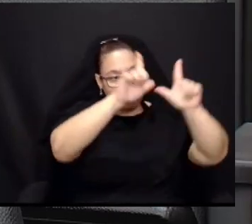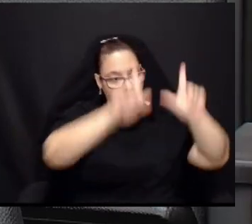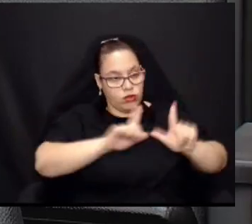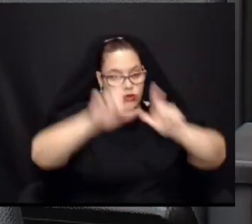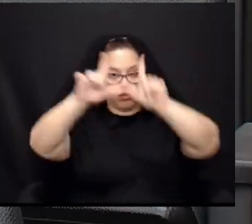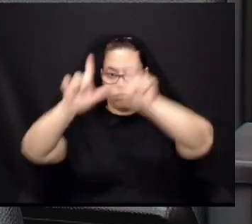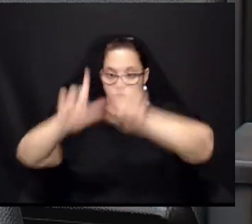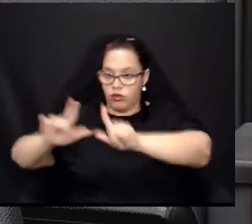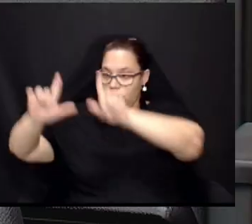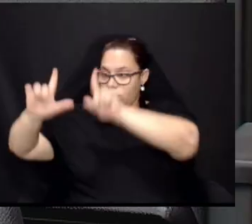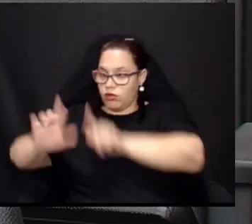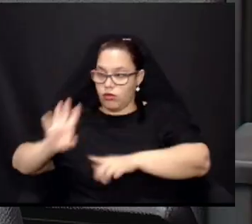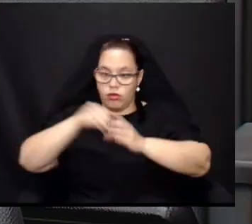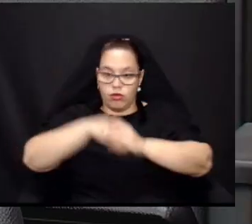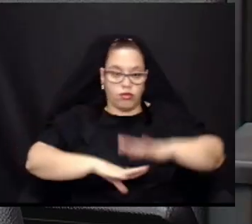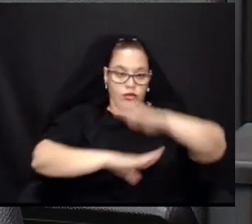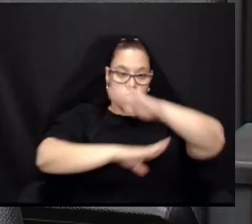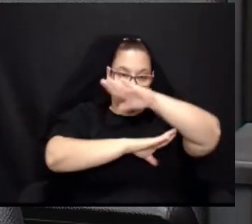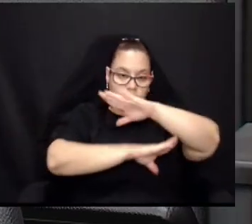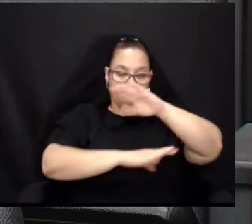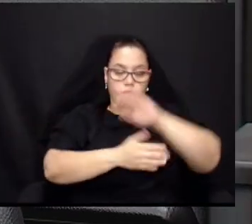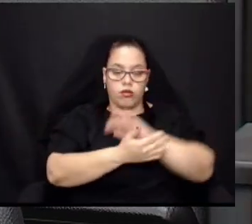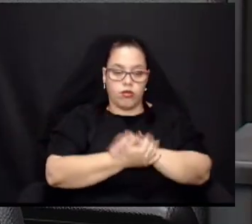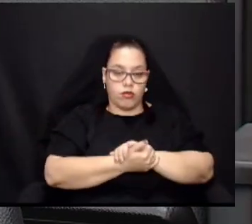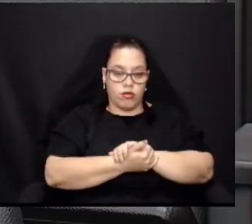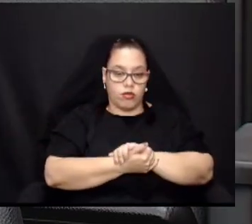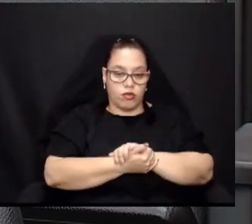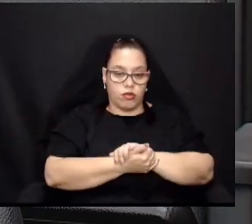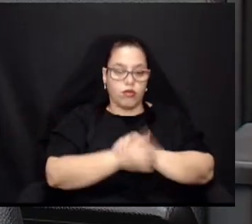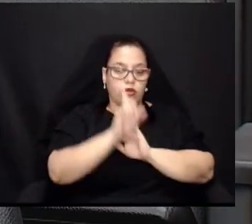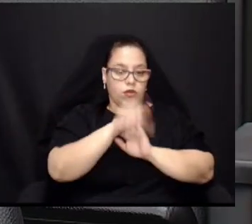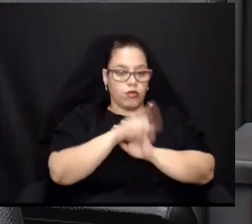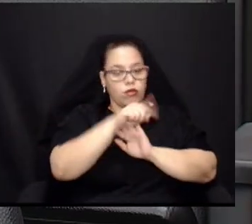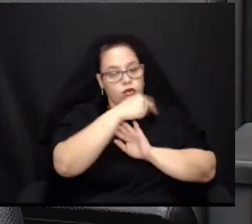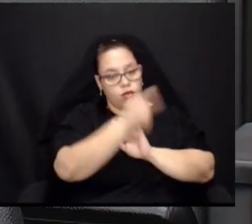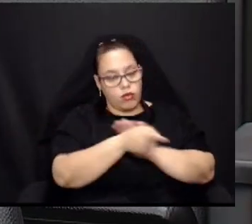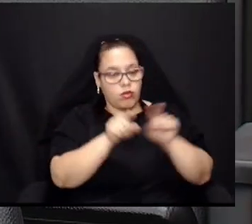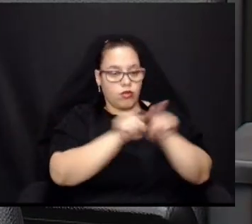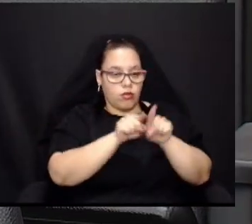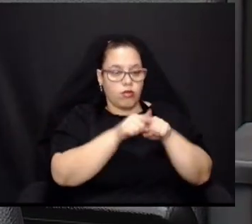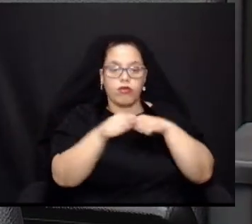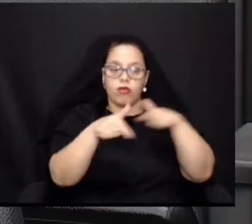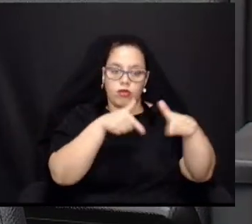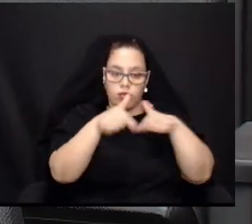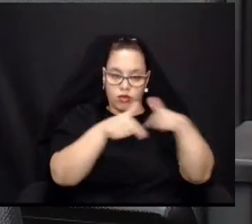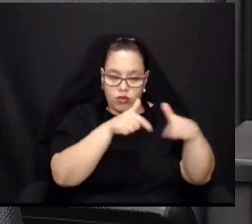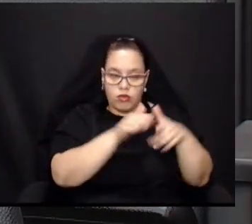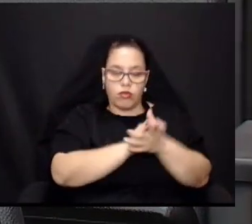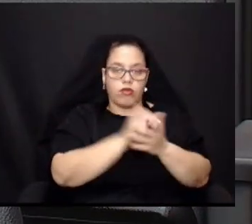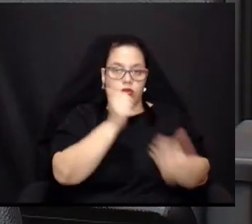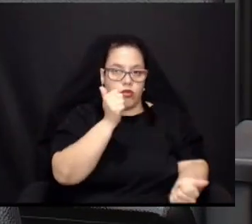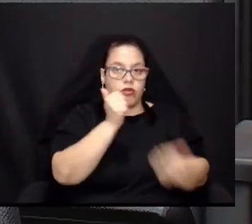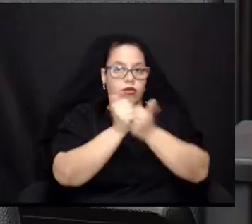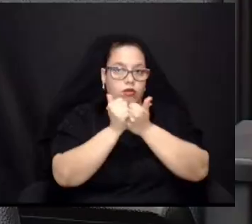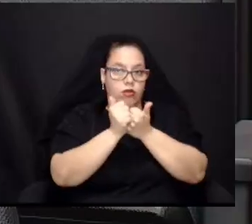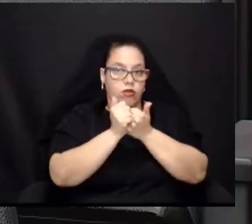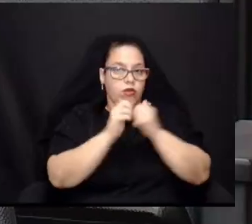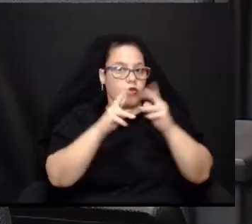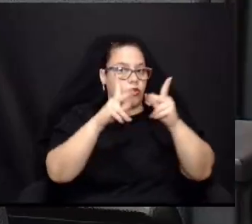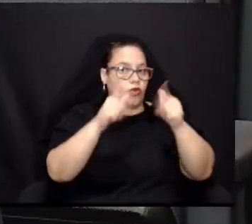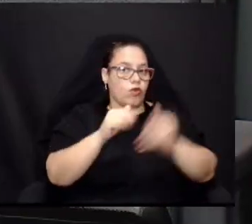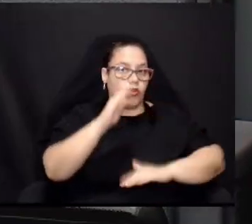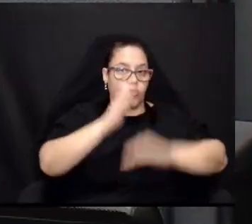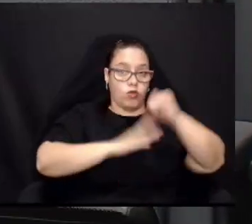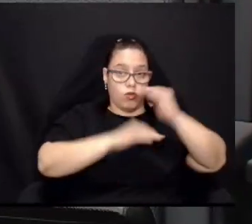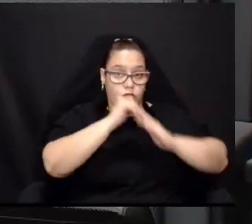casa. E é isso. Além disso, também trabalhamos em parceria com praticamente todos os setores da casa, dando